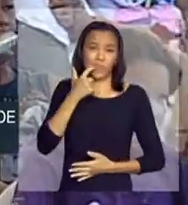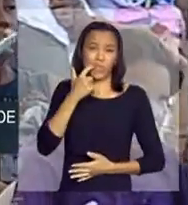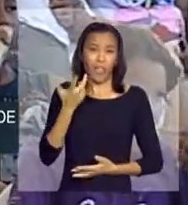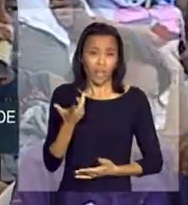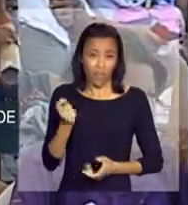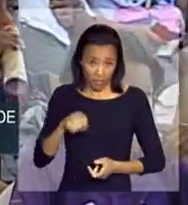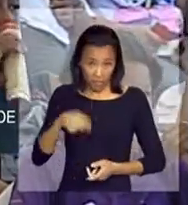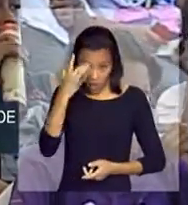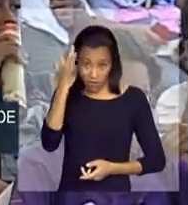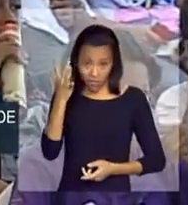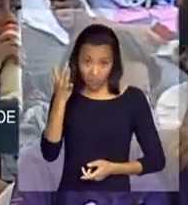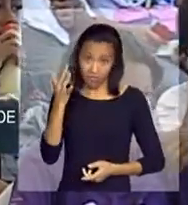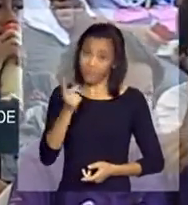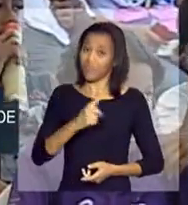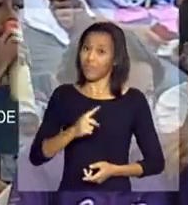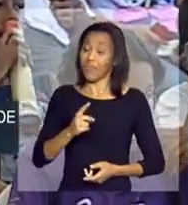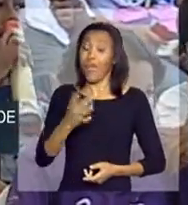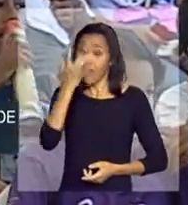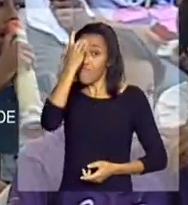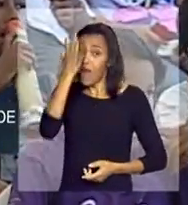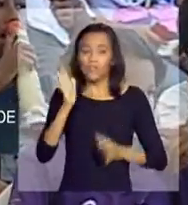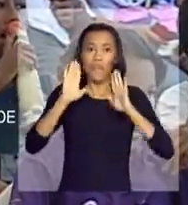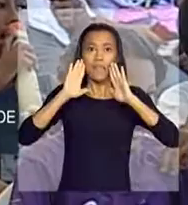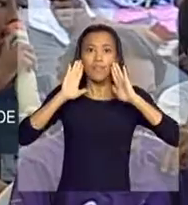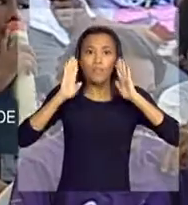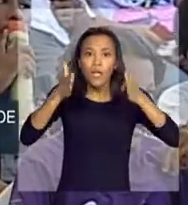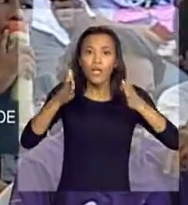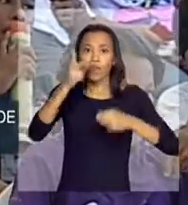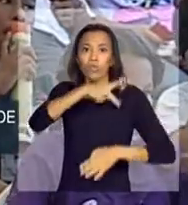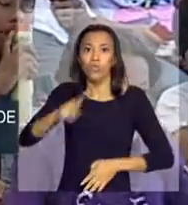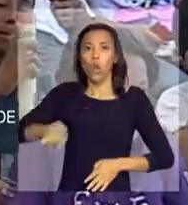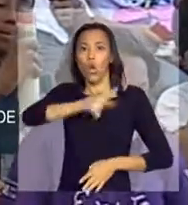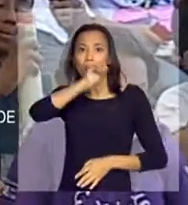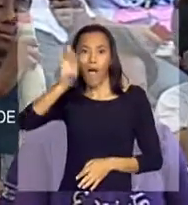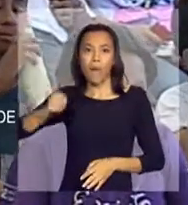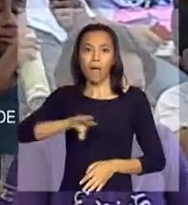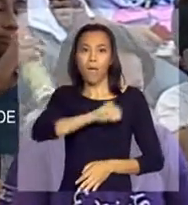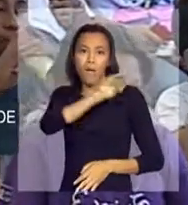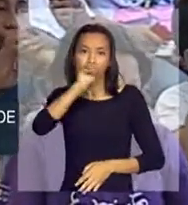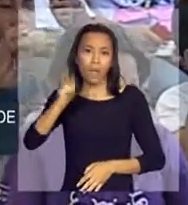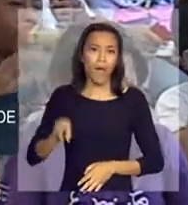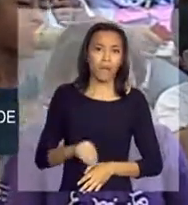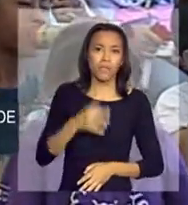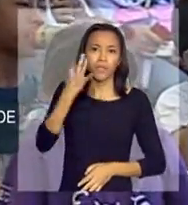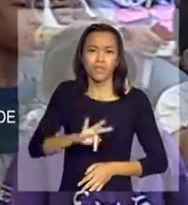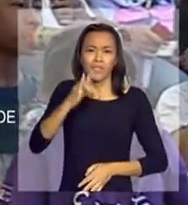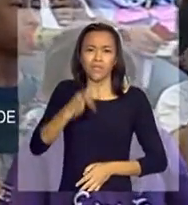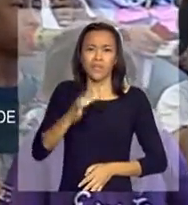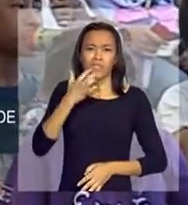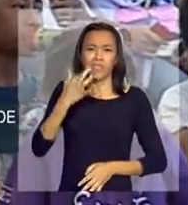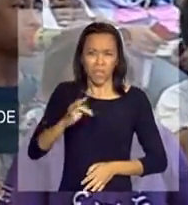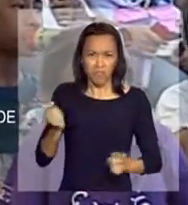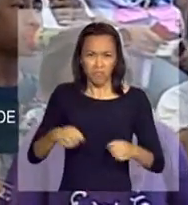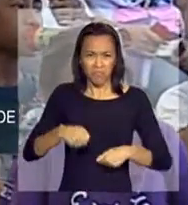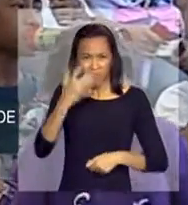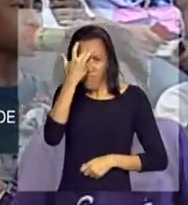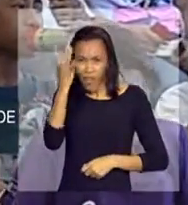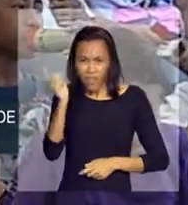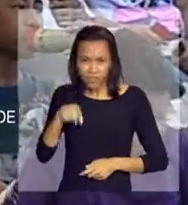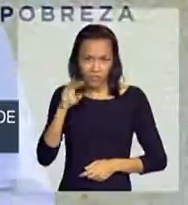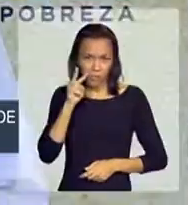dente é fácil prestar atenção na aula do professor da professora conversar com aquela dor danada do dente